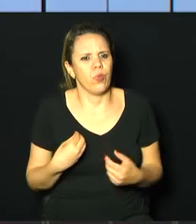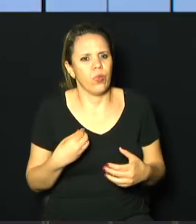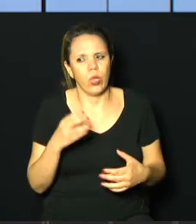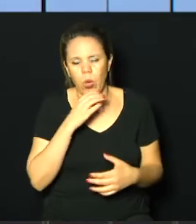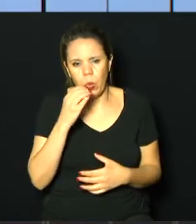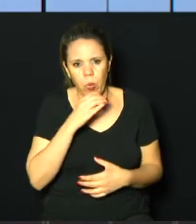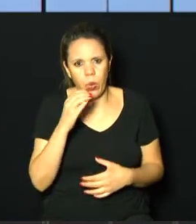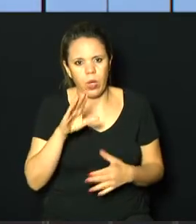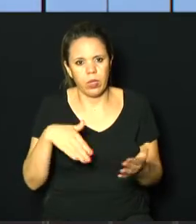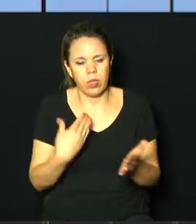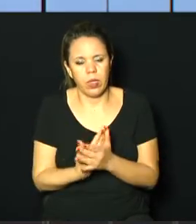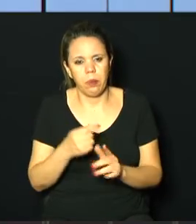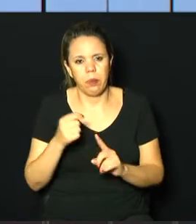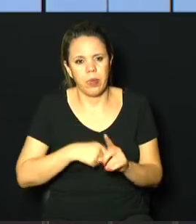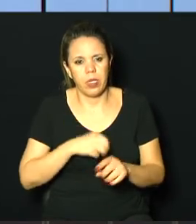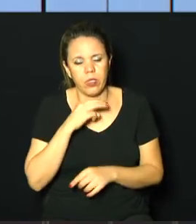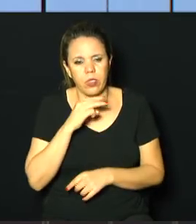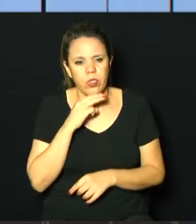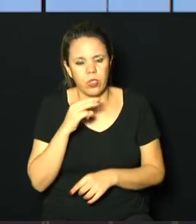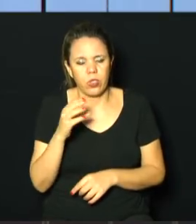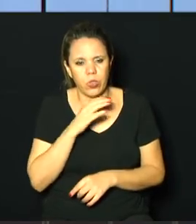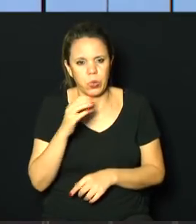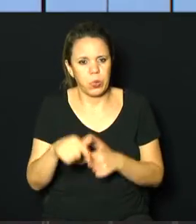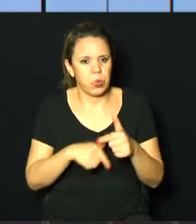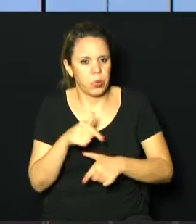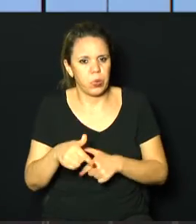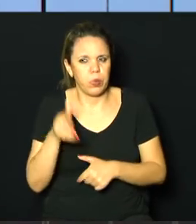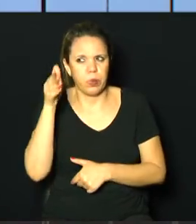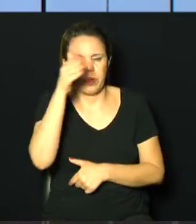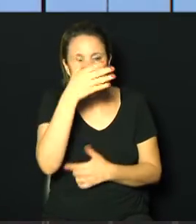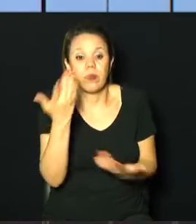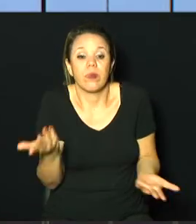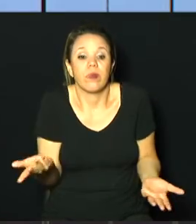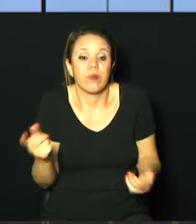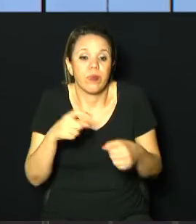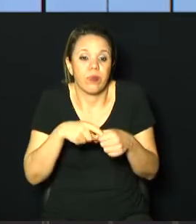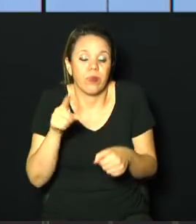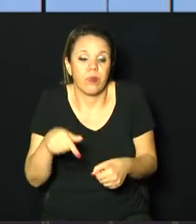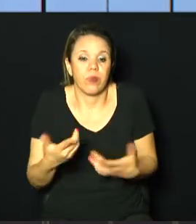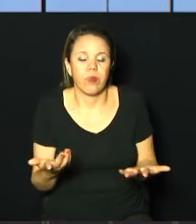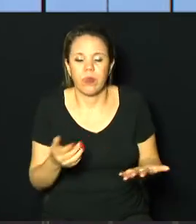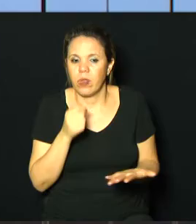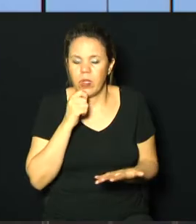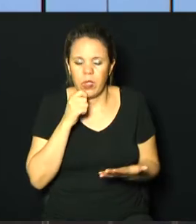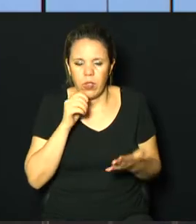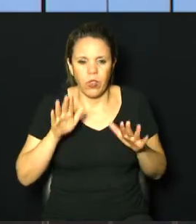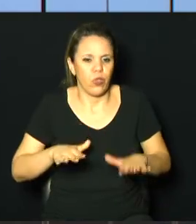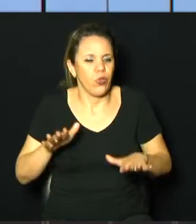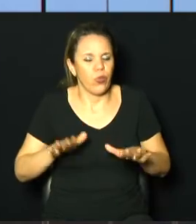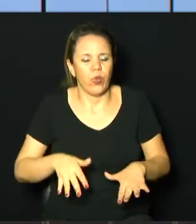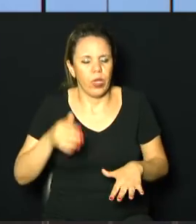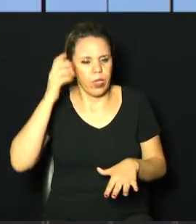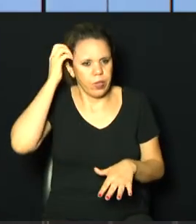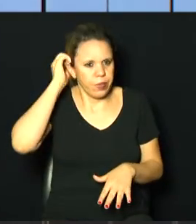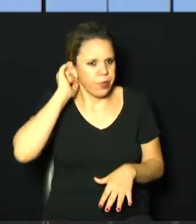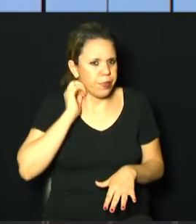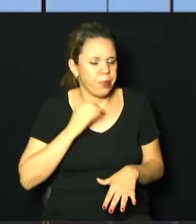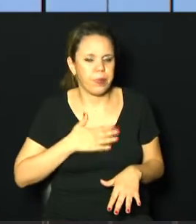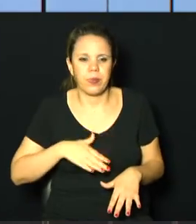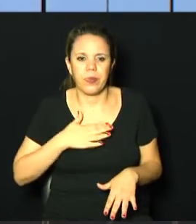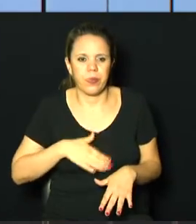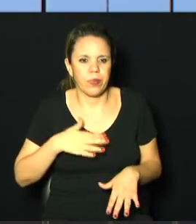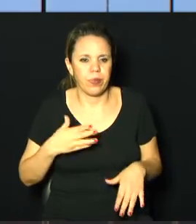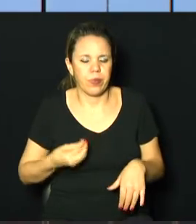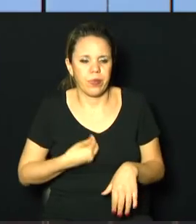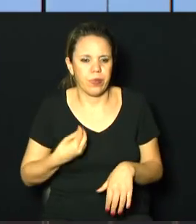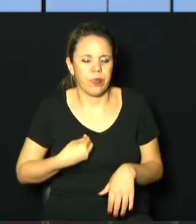né? Até março a gente levava uma vida muito agitada. Será que vai voltar isso ou ainda a gente vai ter um pouquinho mais de calma para